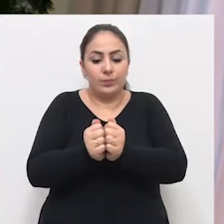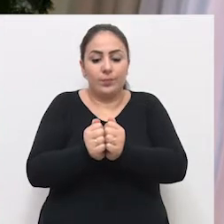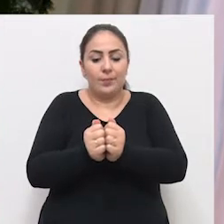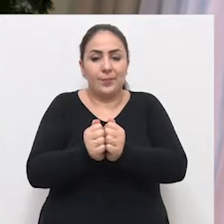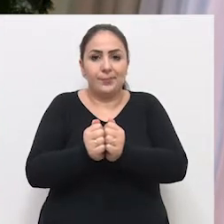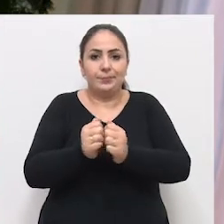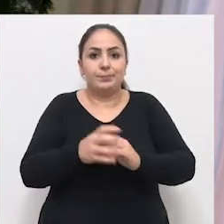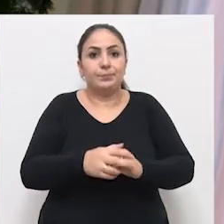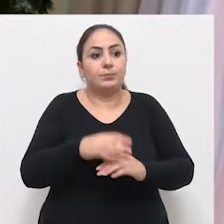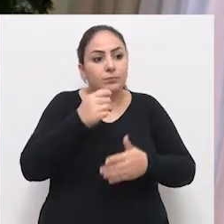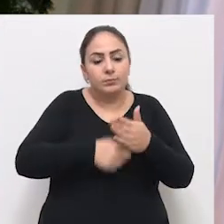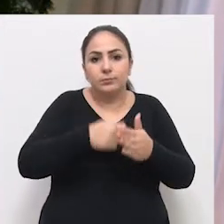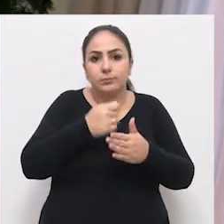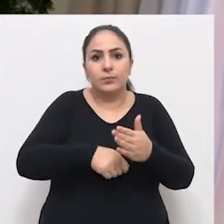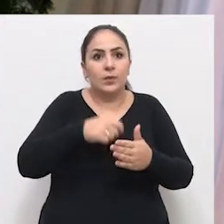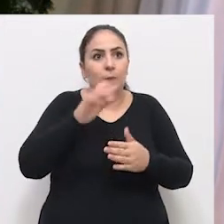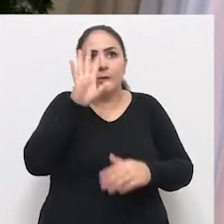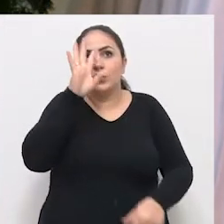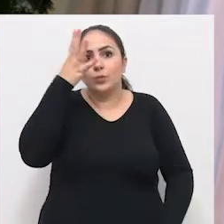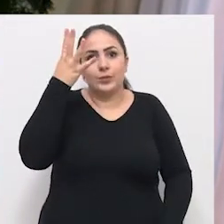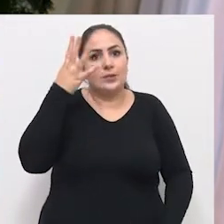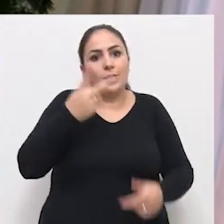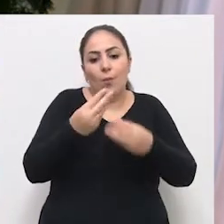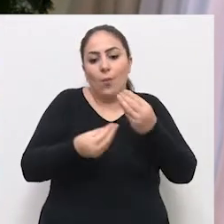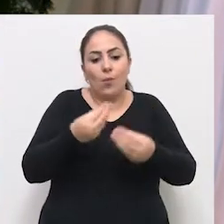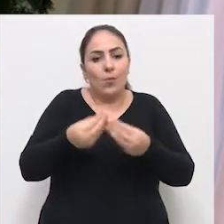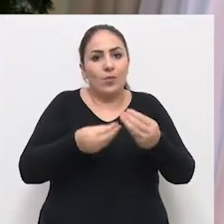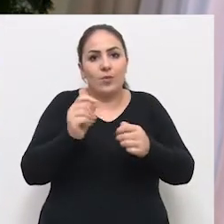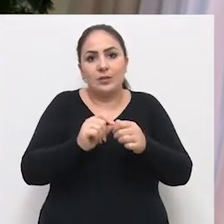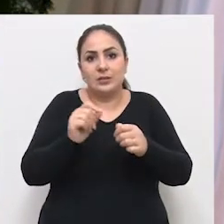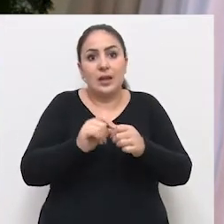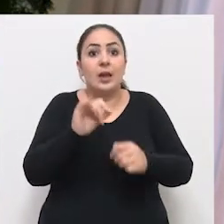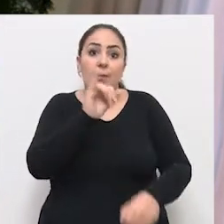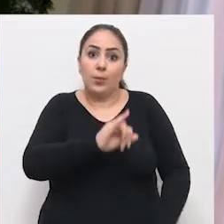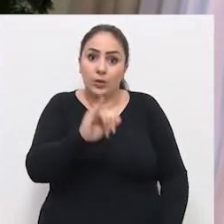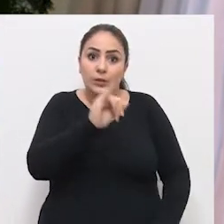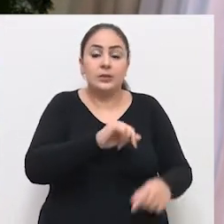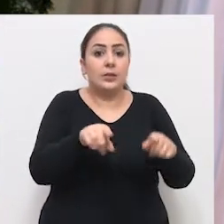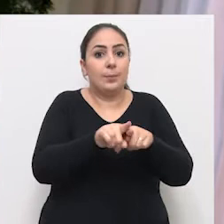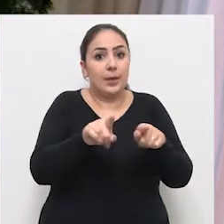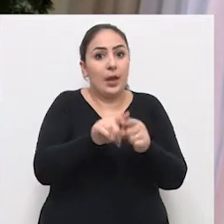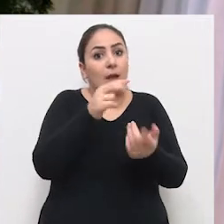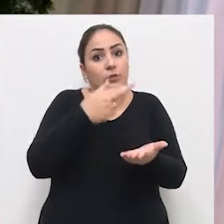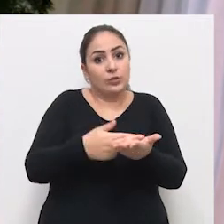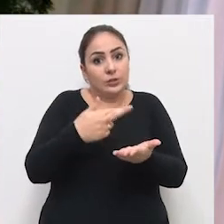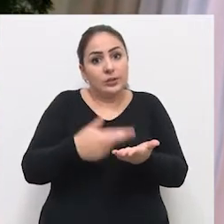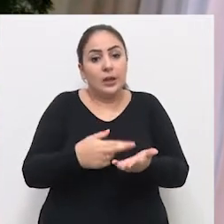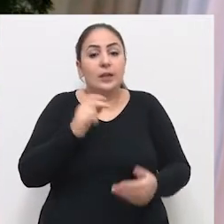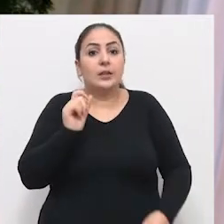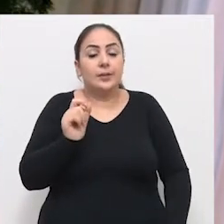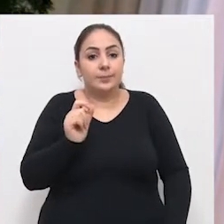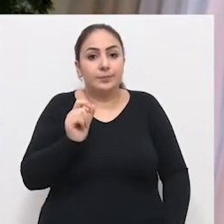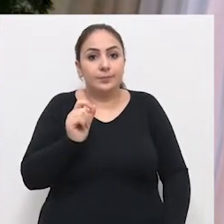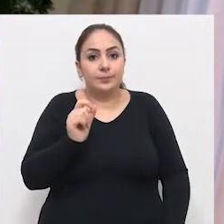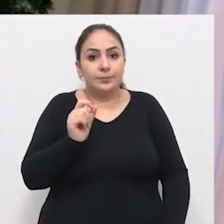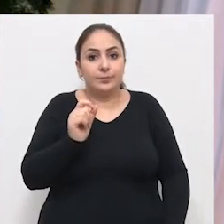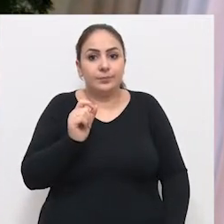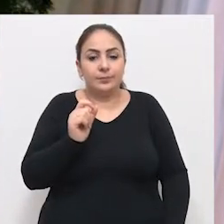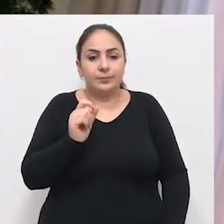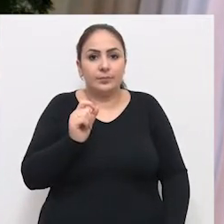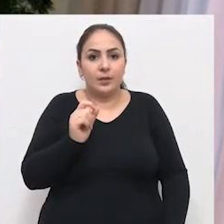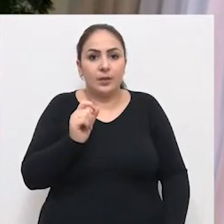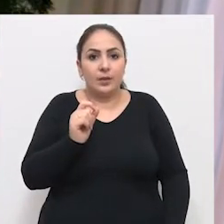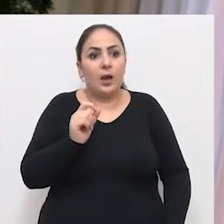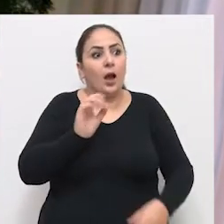trabalhando junto, em conjunto, buscar uma saída, medidas. E é muito importante também registrar que